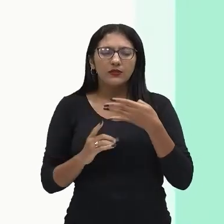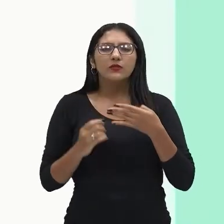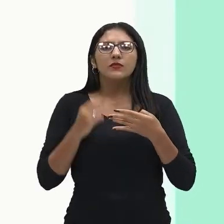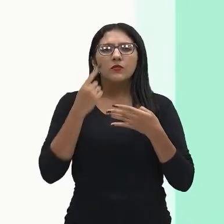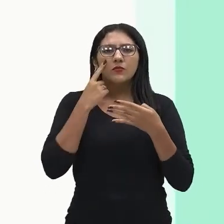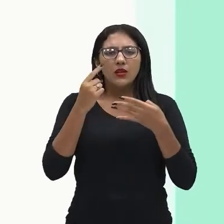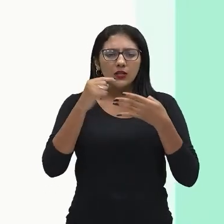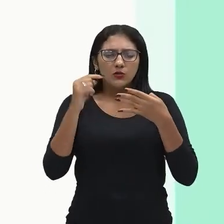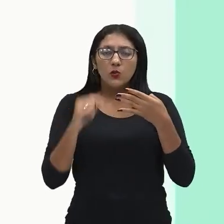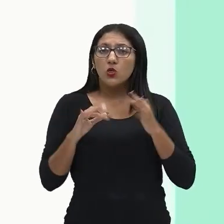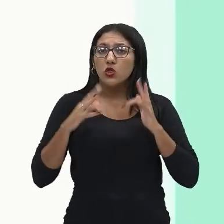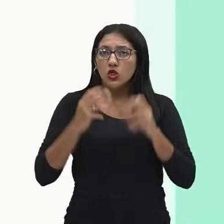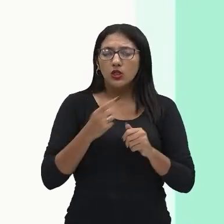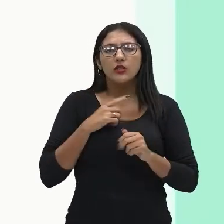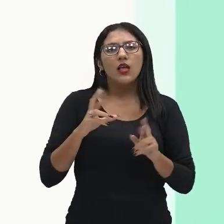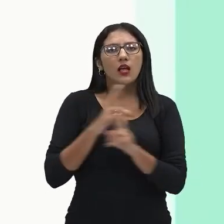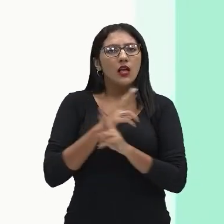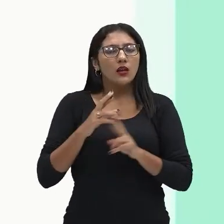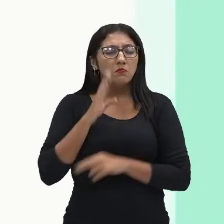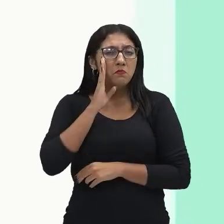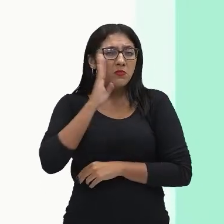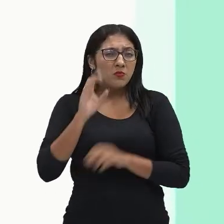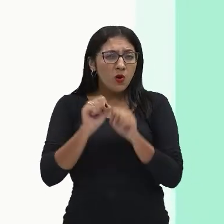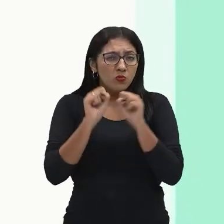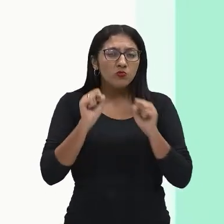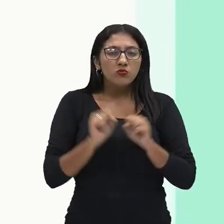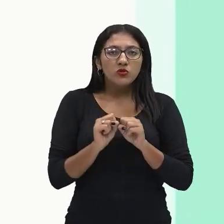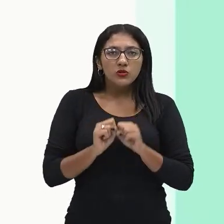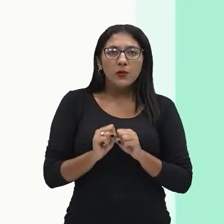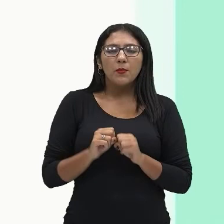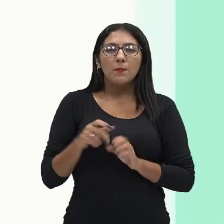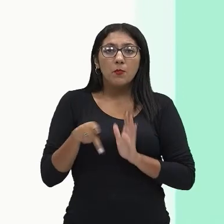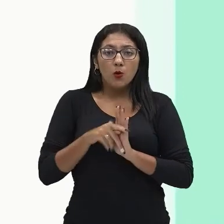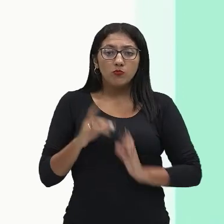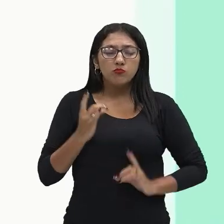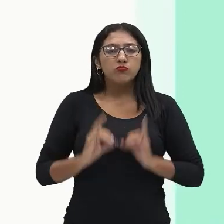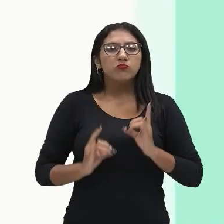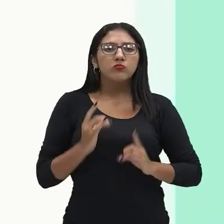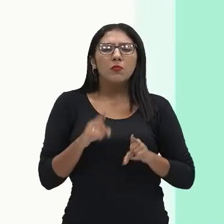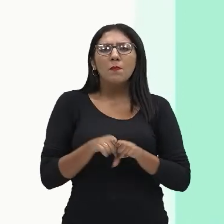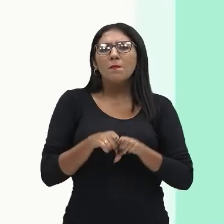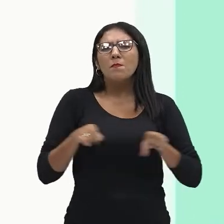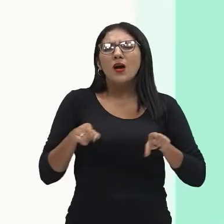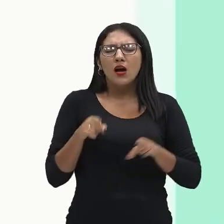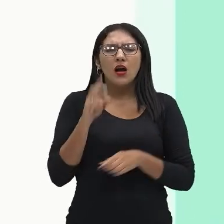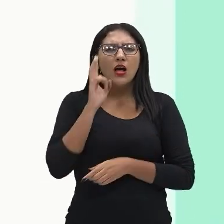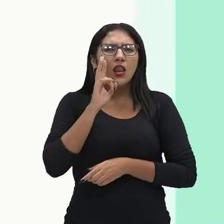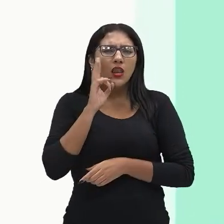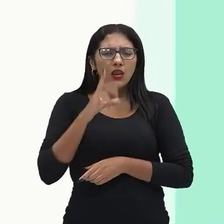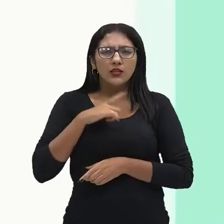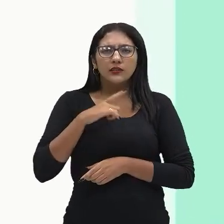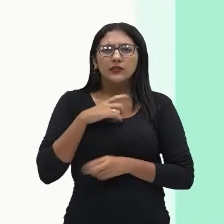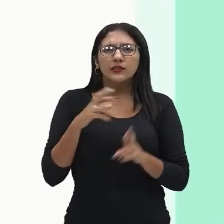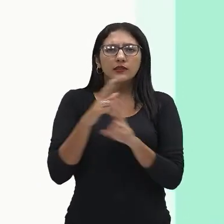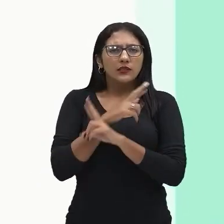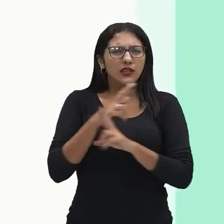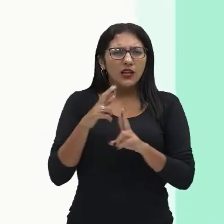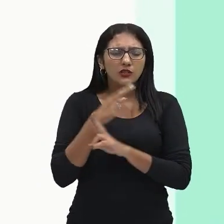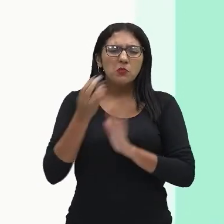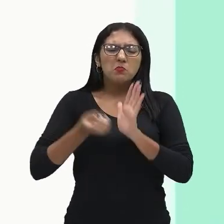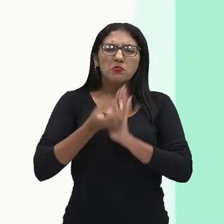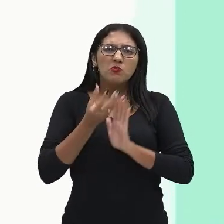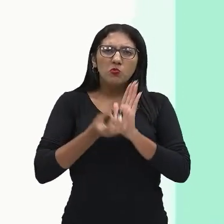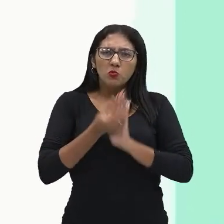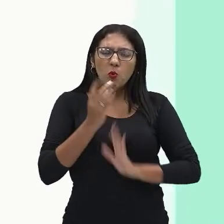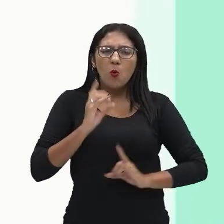são glândulas endócrinas, né? Todas elas são produtoras de hormônios. Mas qual é aquela glândula que vai produzir